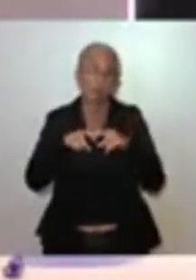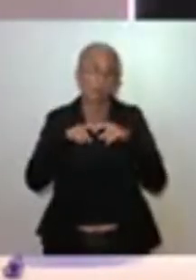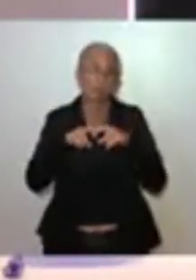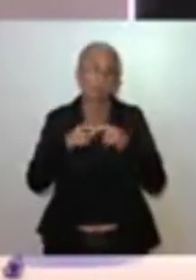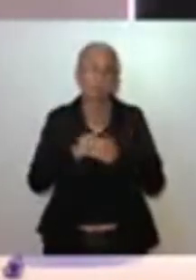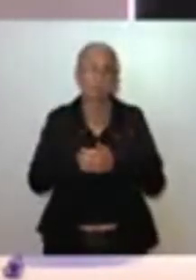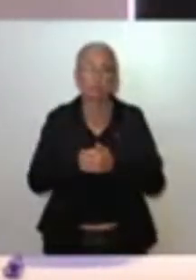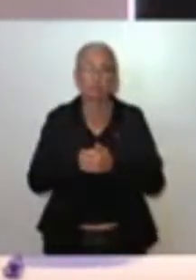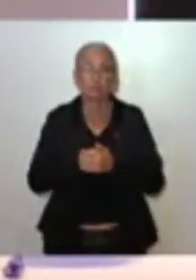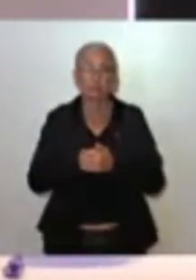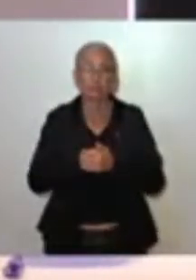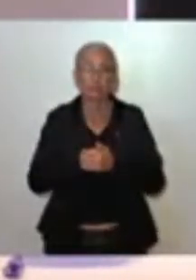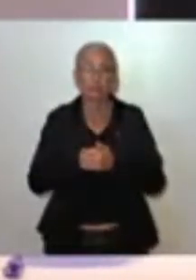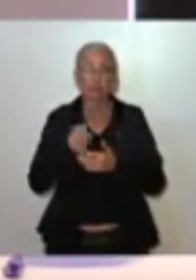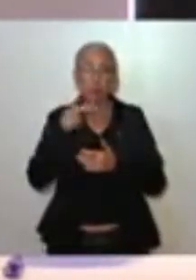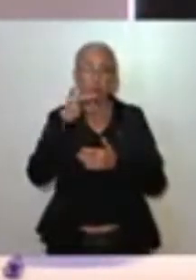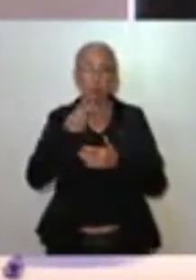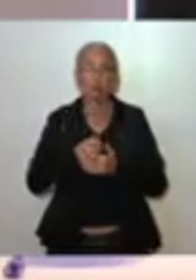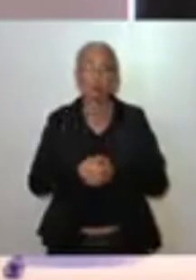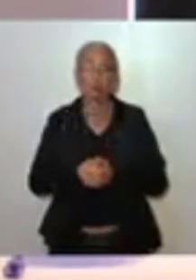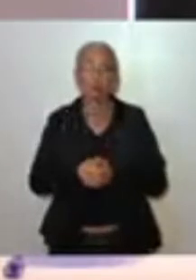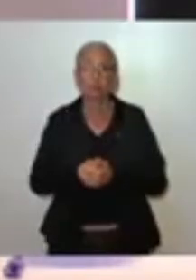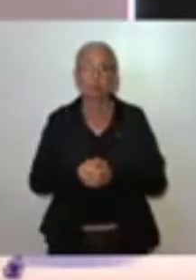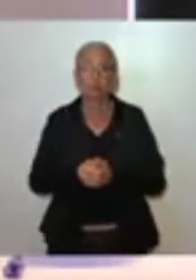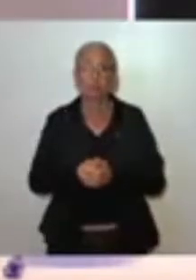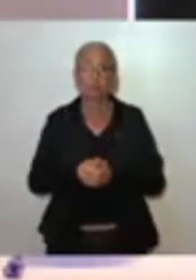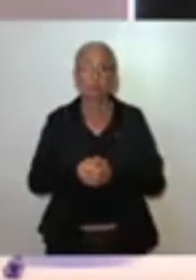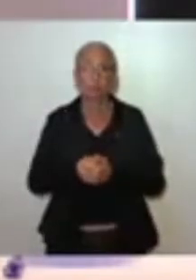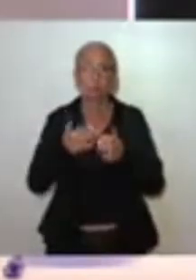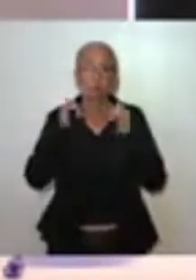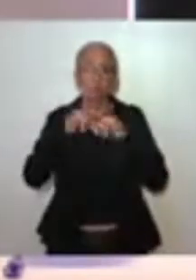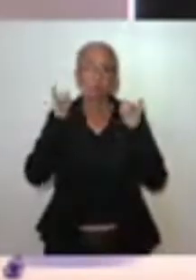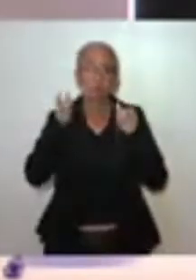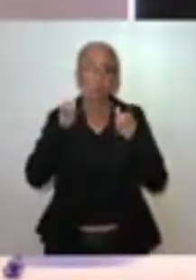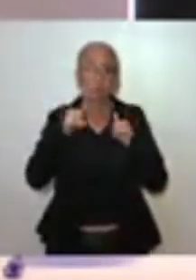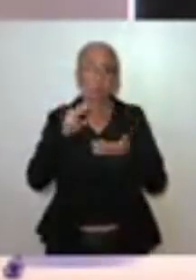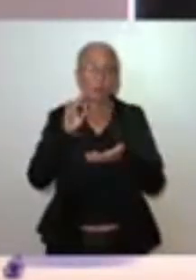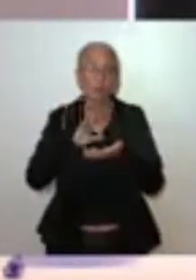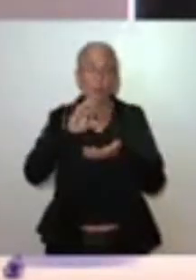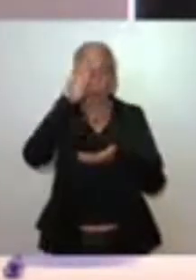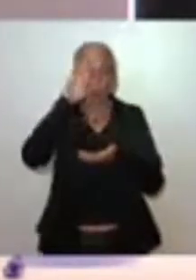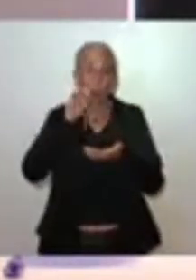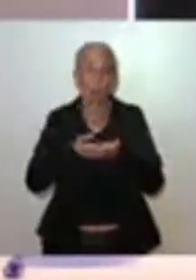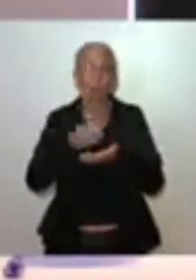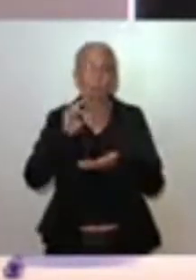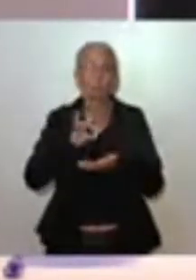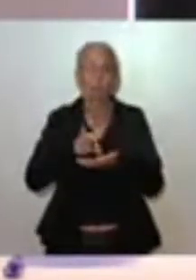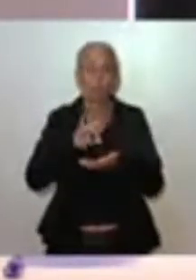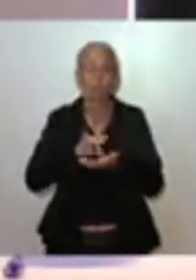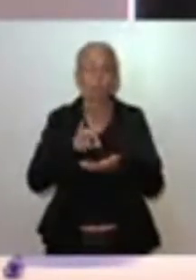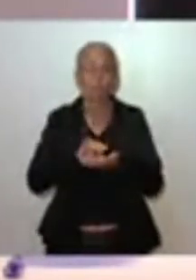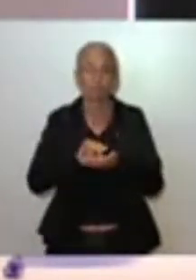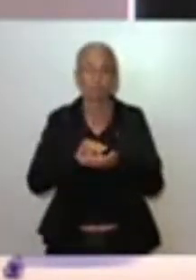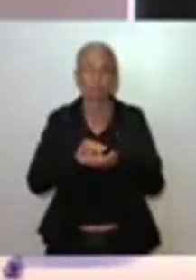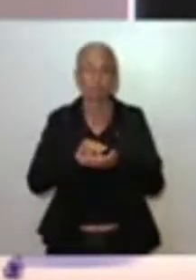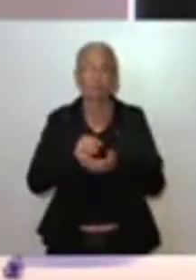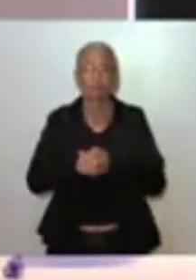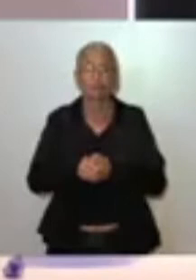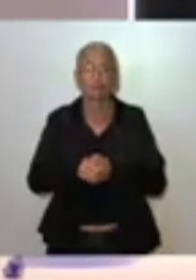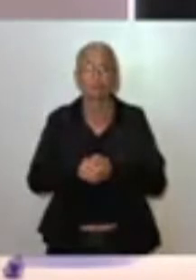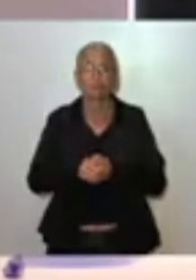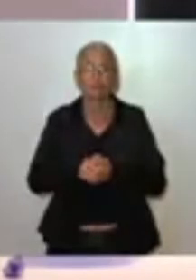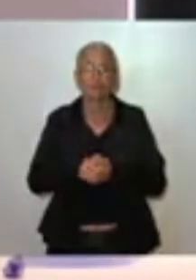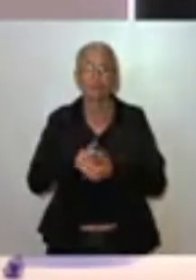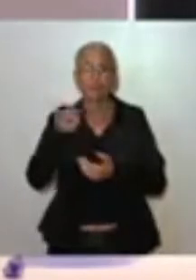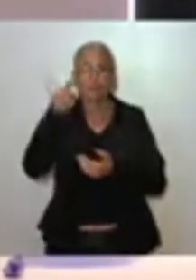e essa é eu diria uma manifestação que eu Suponho de boa-fé mas apenas desinformada a